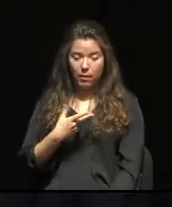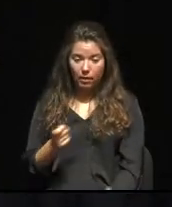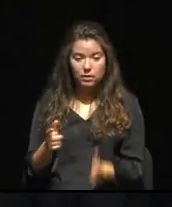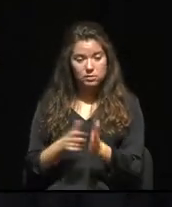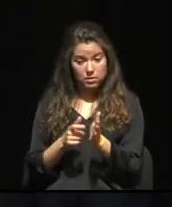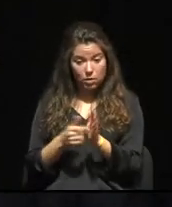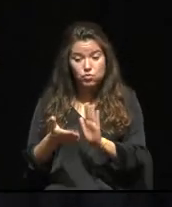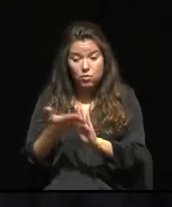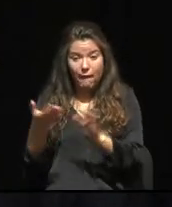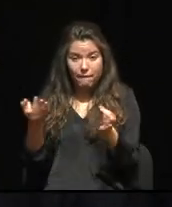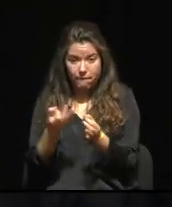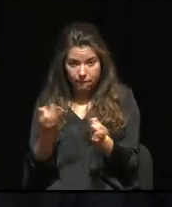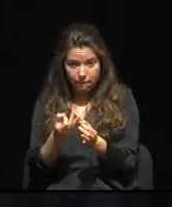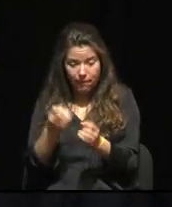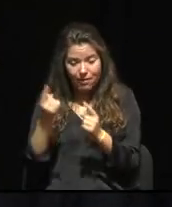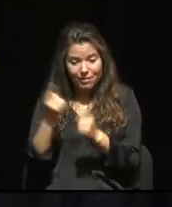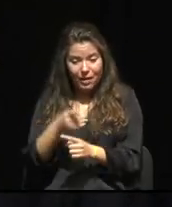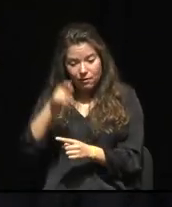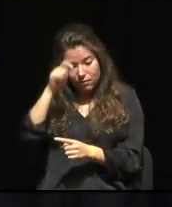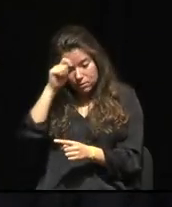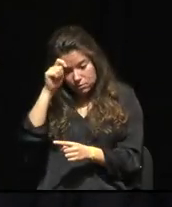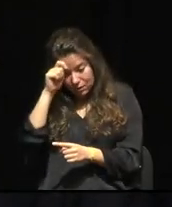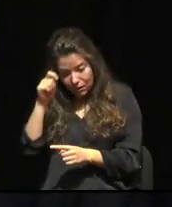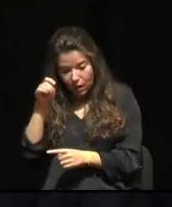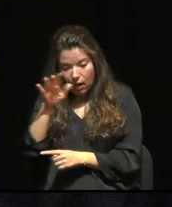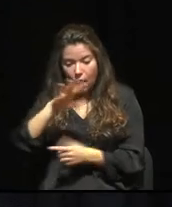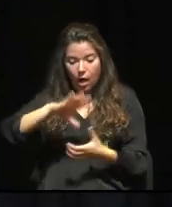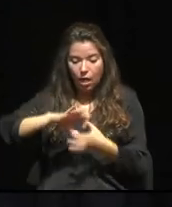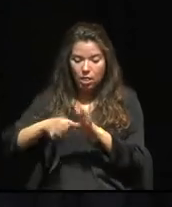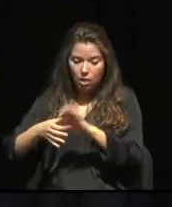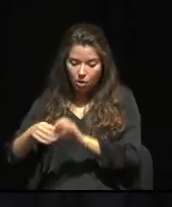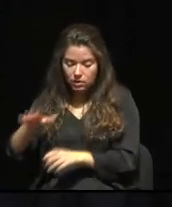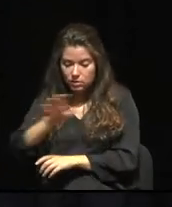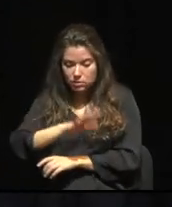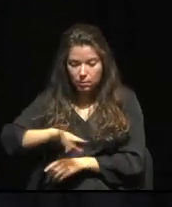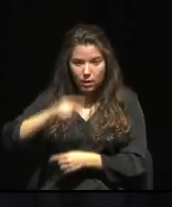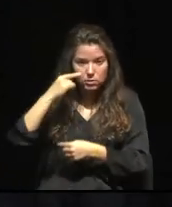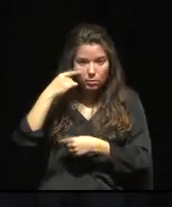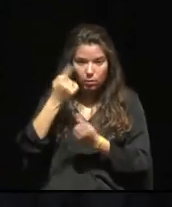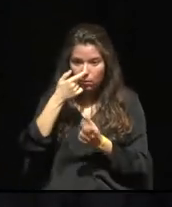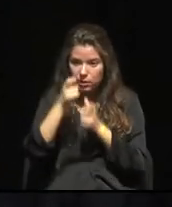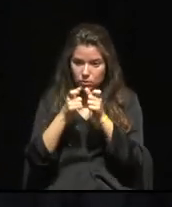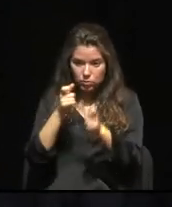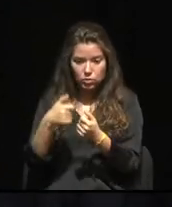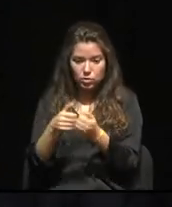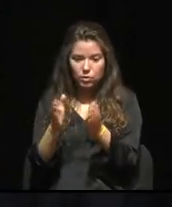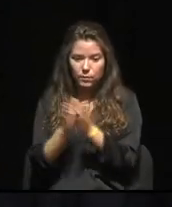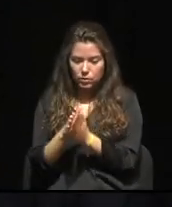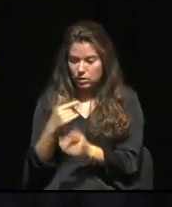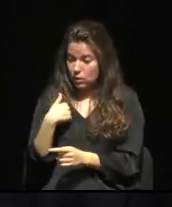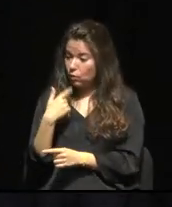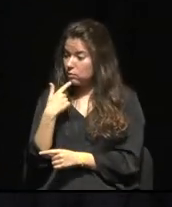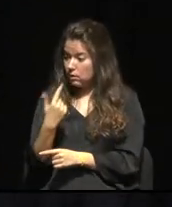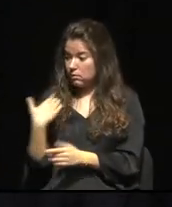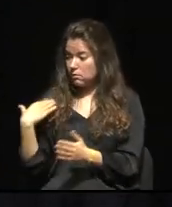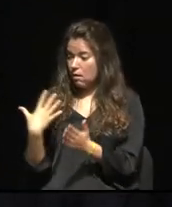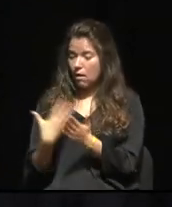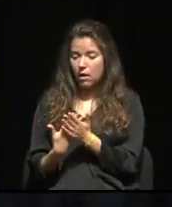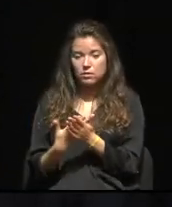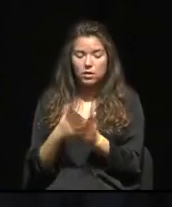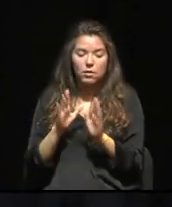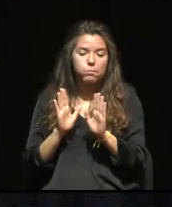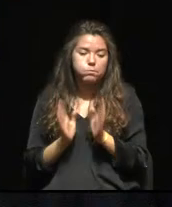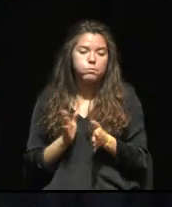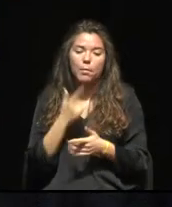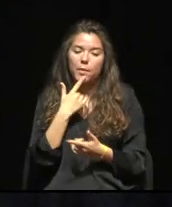urgente deve respeitar a lógica de espaço público aberta a toda a população que defendi início desta intervenção e que me escuso de